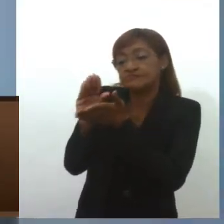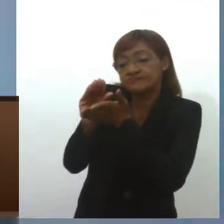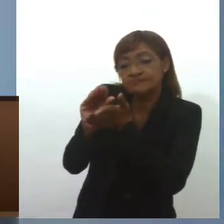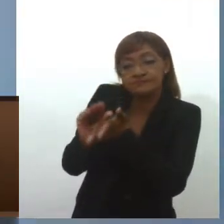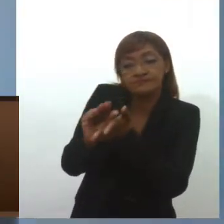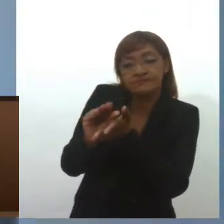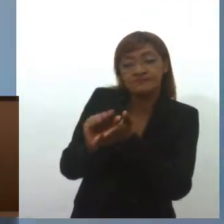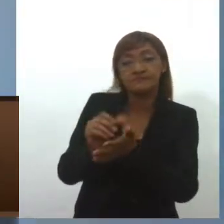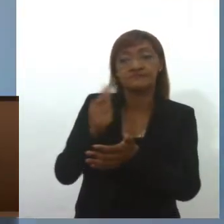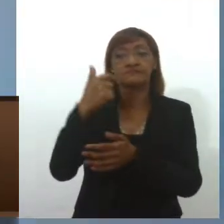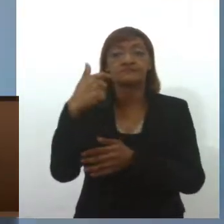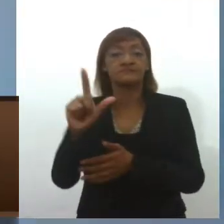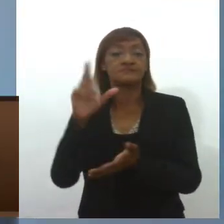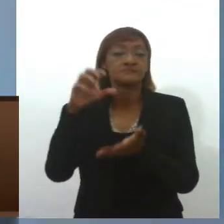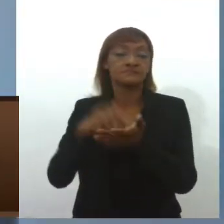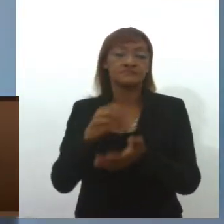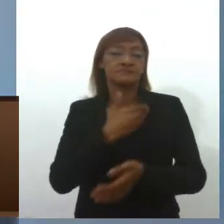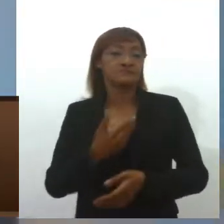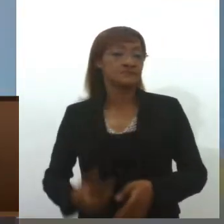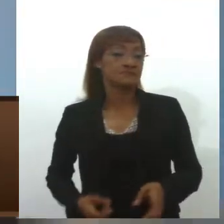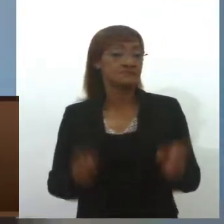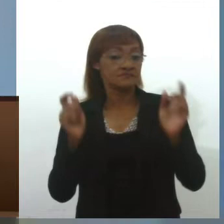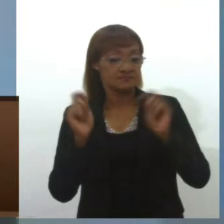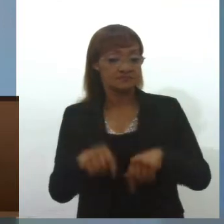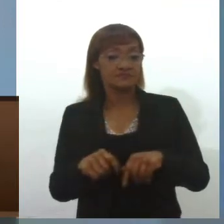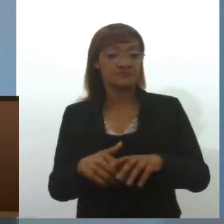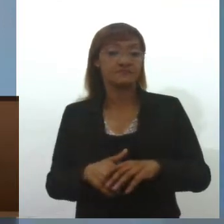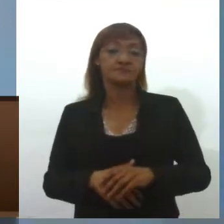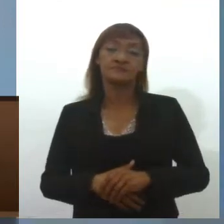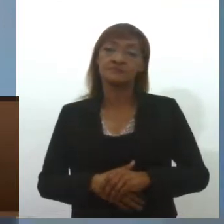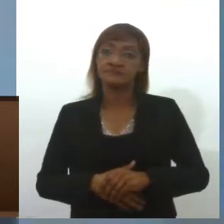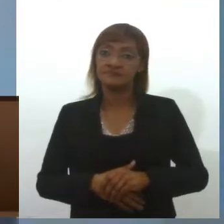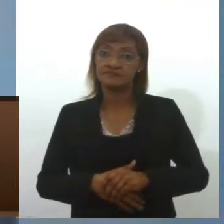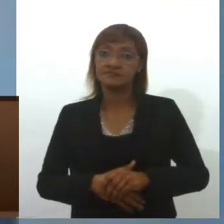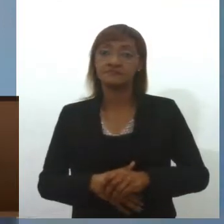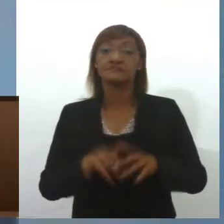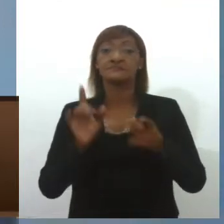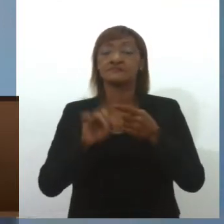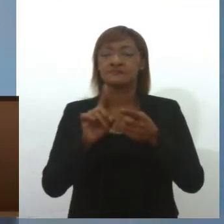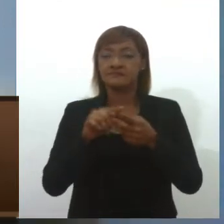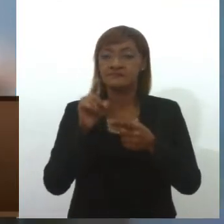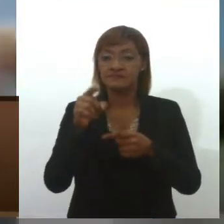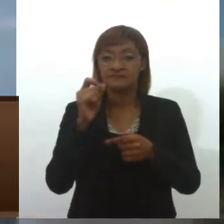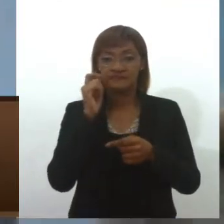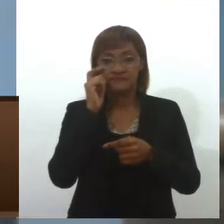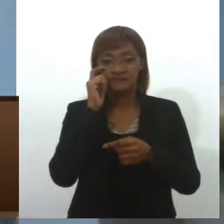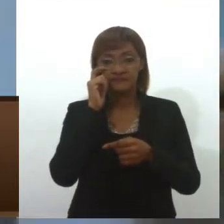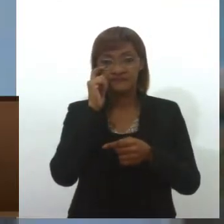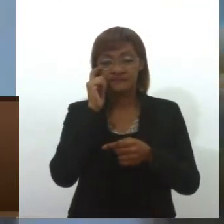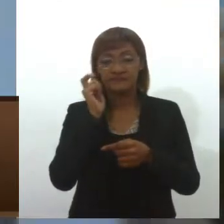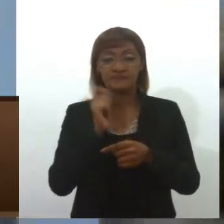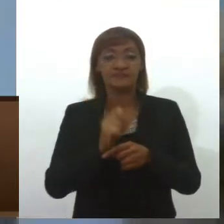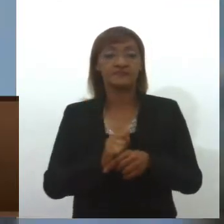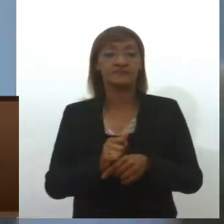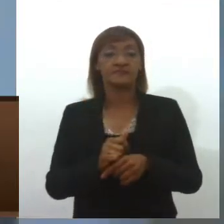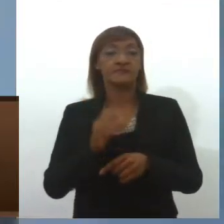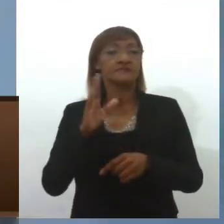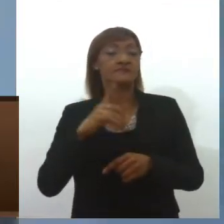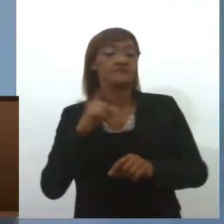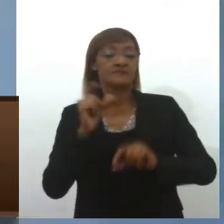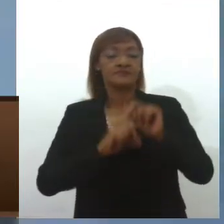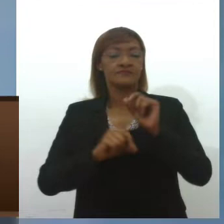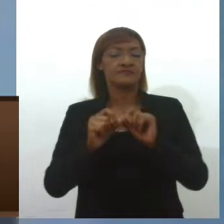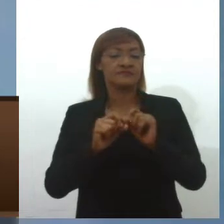outro setor que o governo pudesse investir. Outra coisa, se fica muito oneroso o pagamento destes juros e